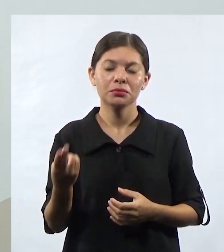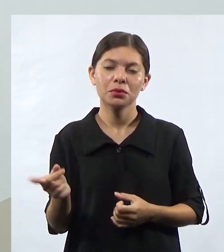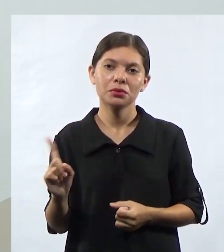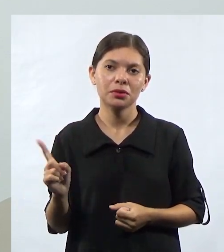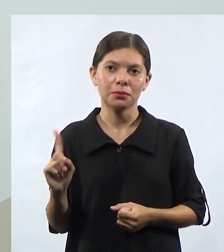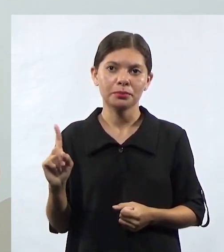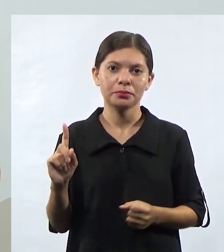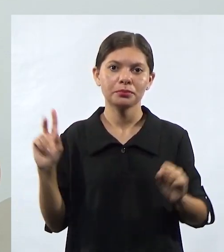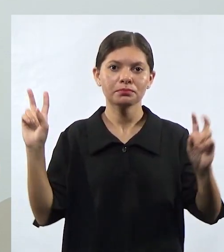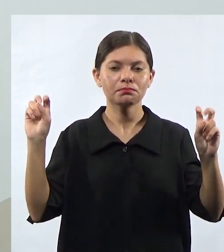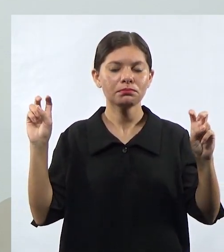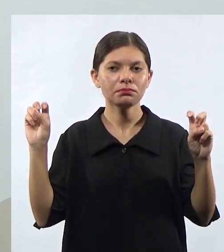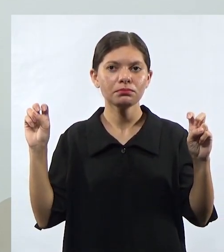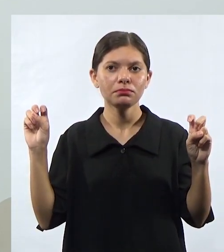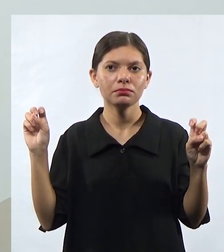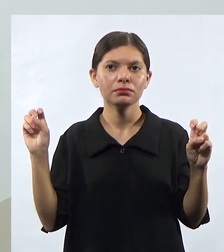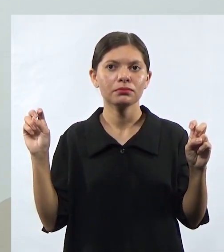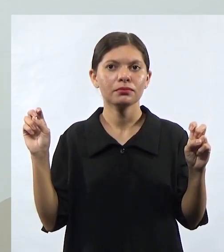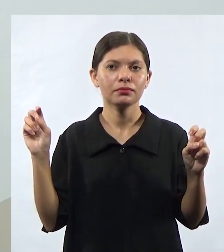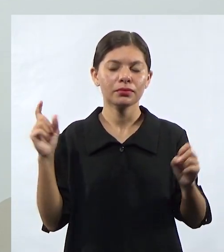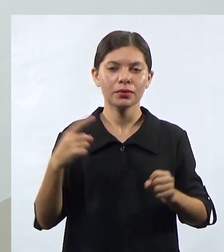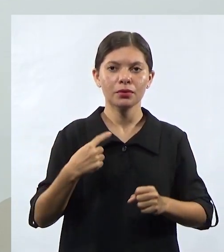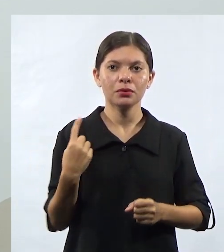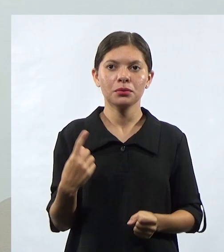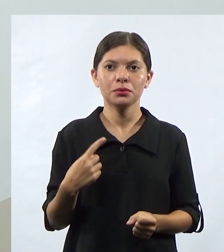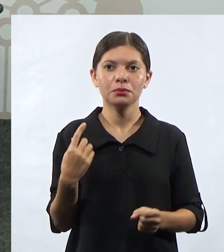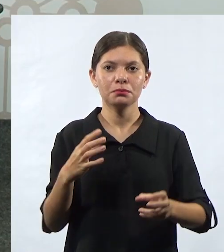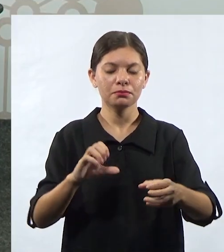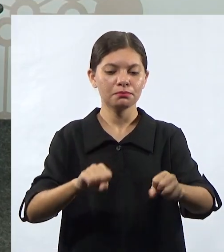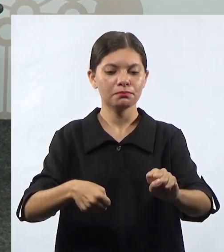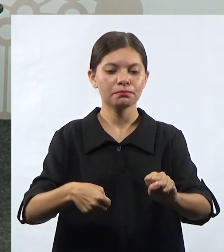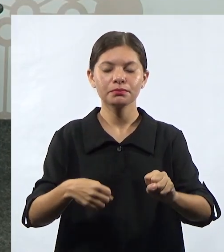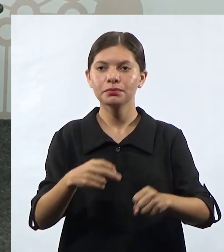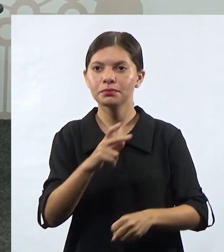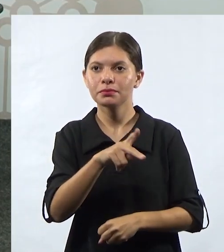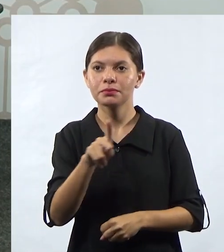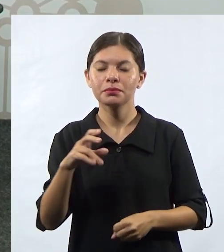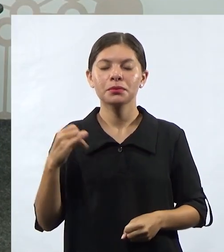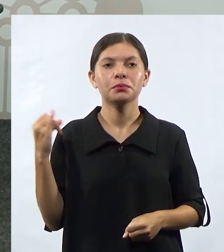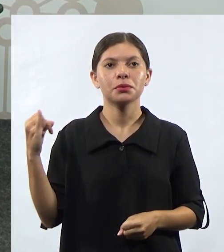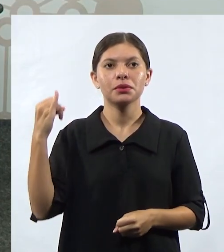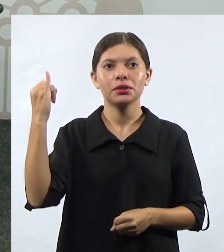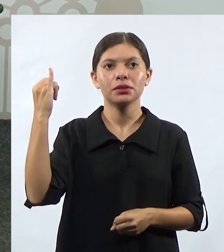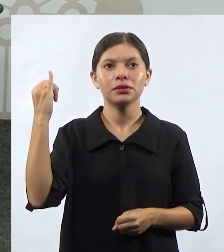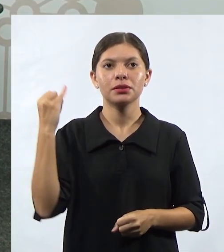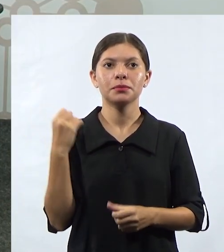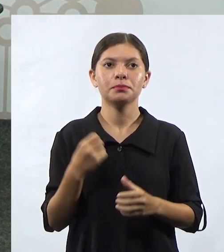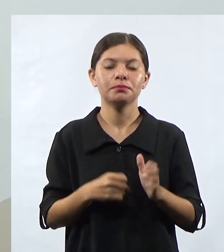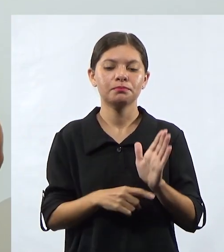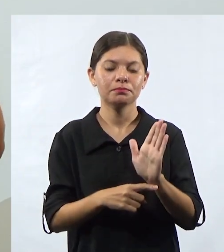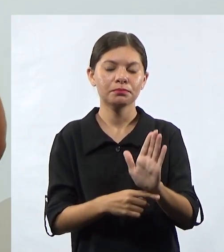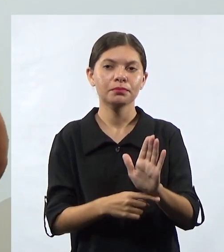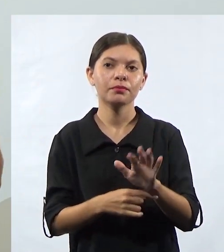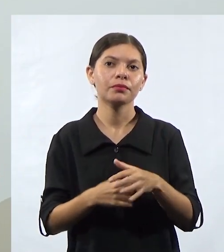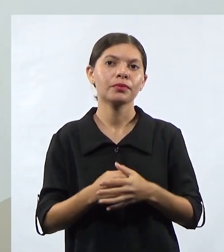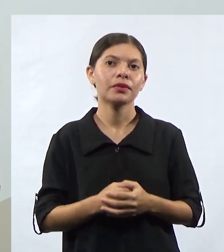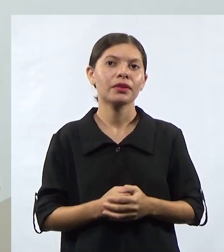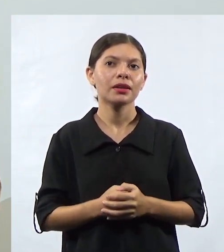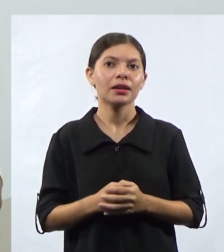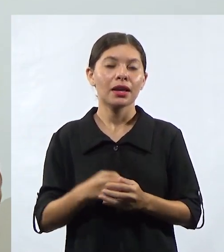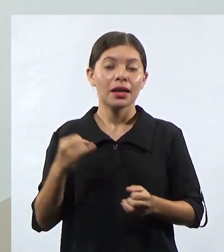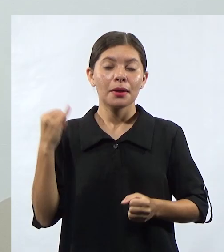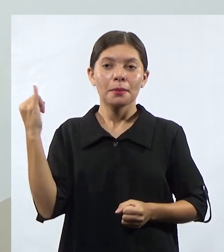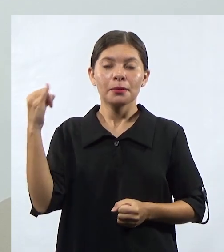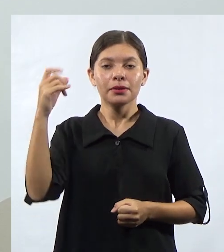temática foi só a contribuição da escola para a formação dos professores, a importância dela. Então, a importância